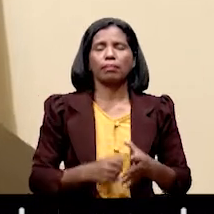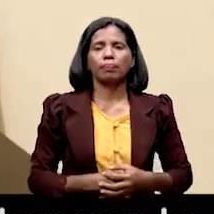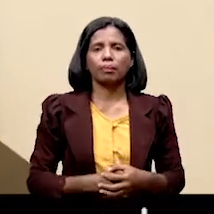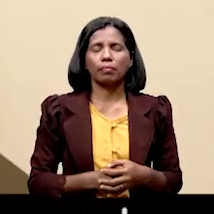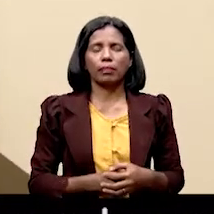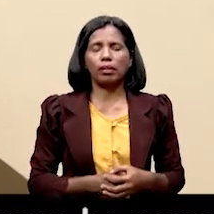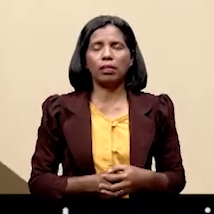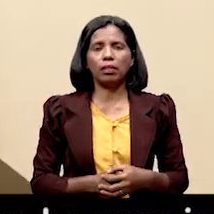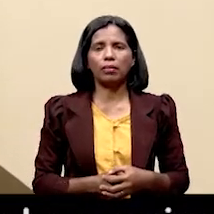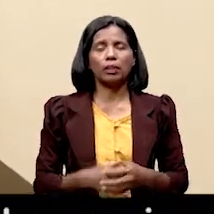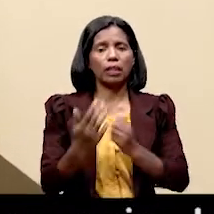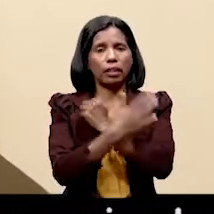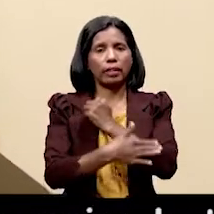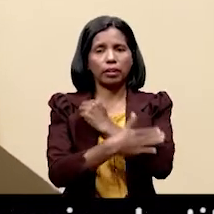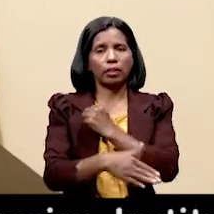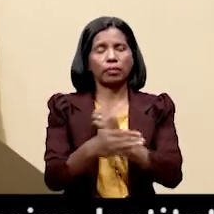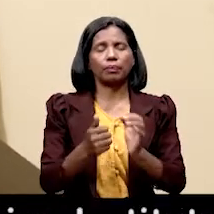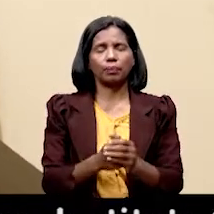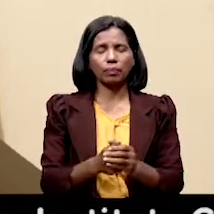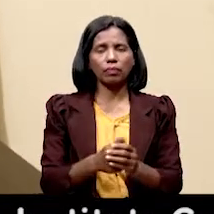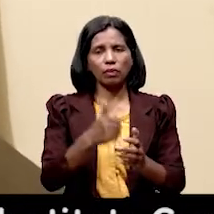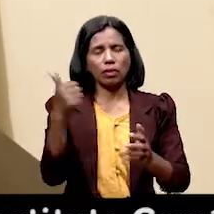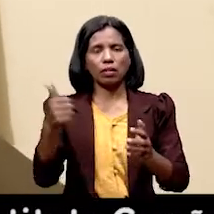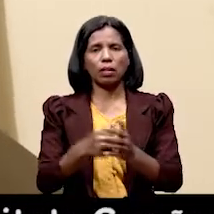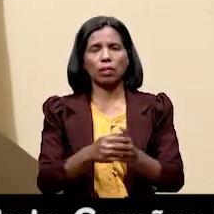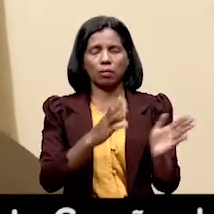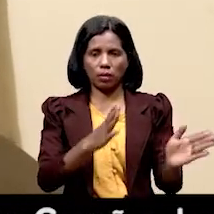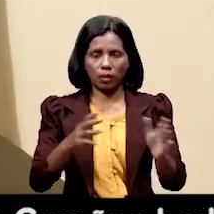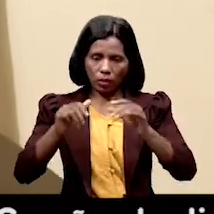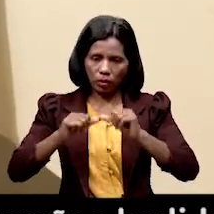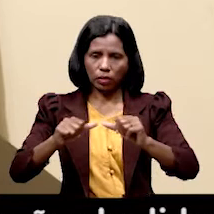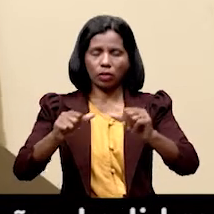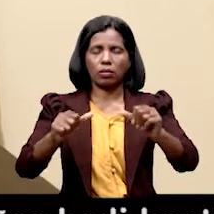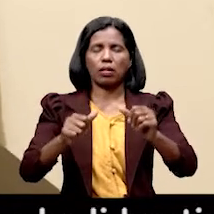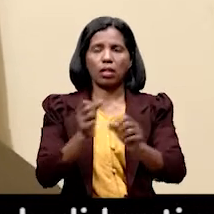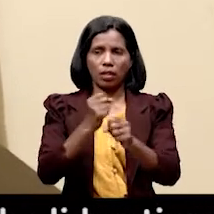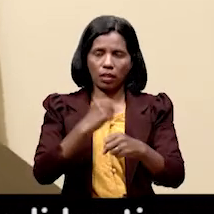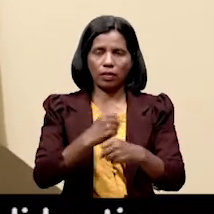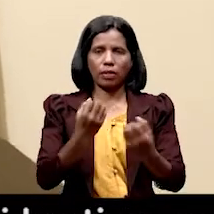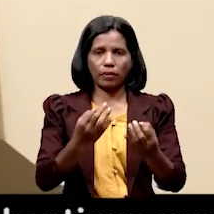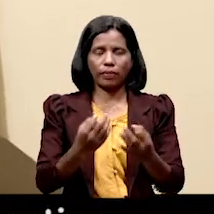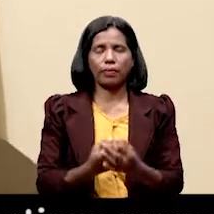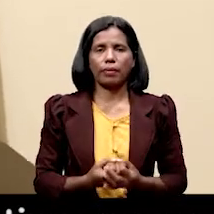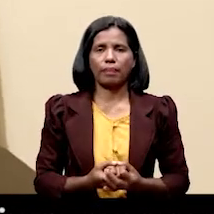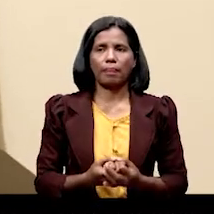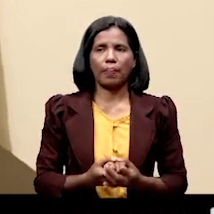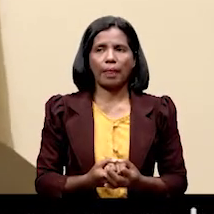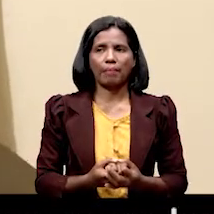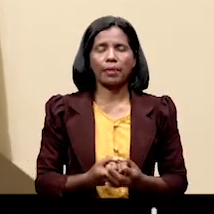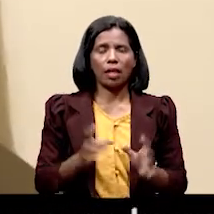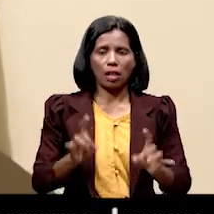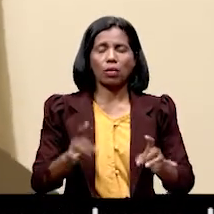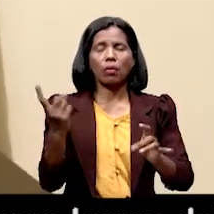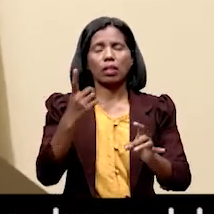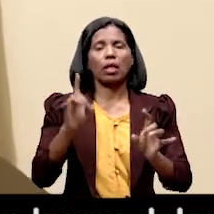e estrangeiro processo mos continua lá hela e só que Australia na fato